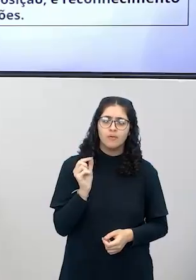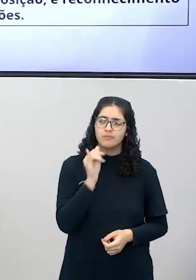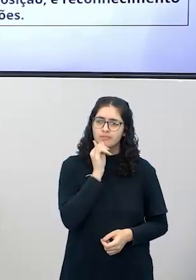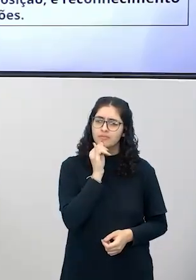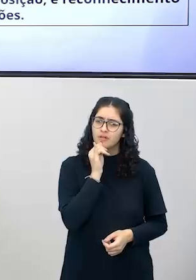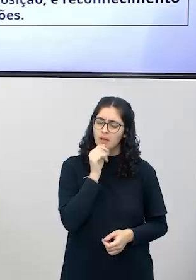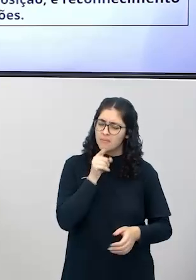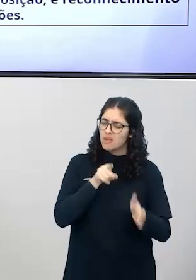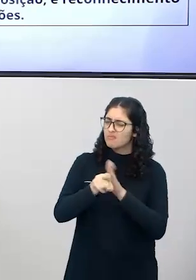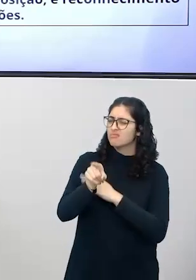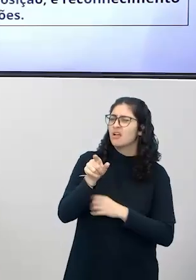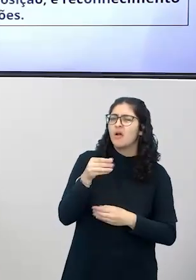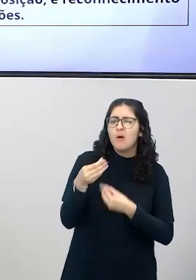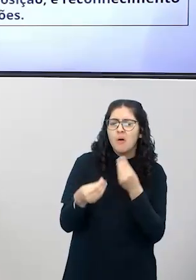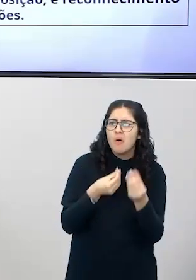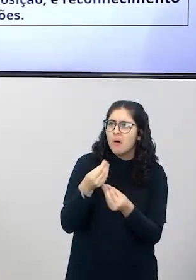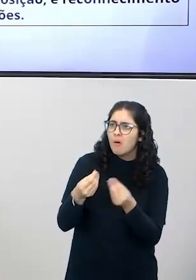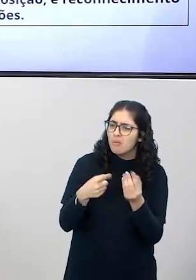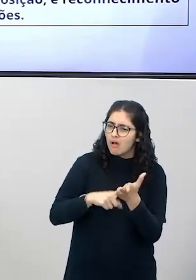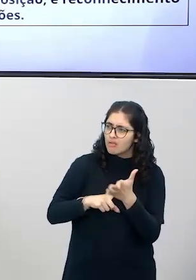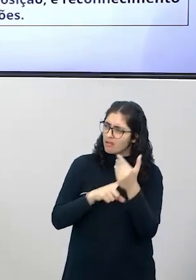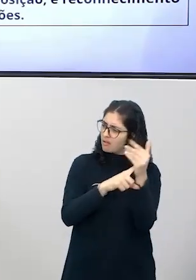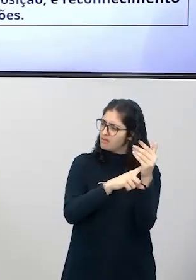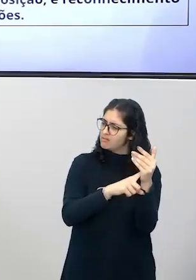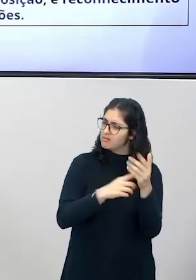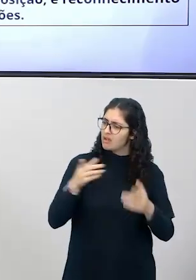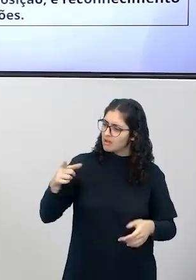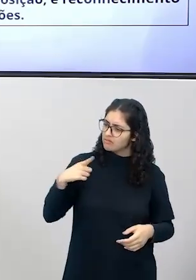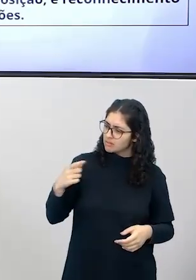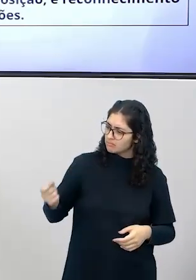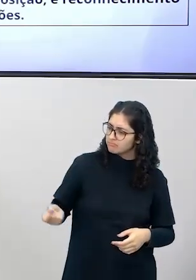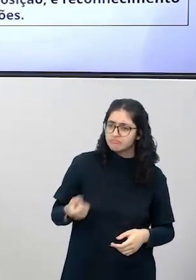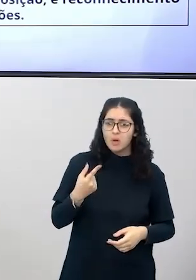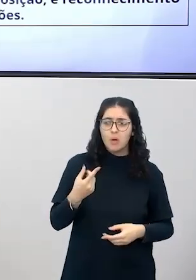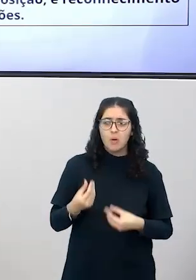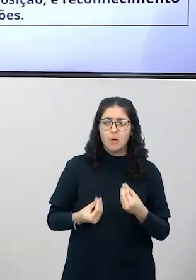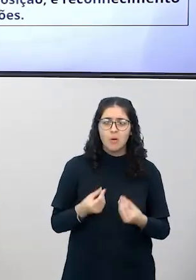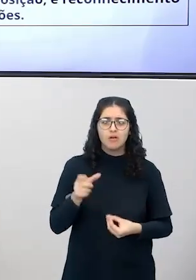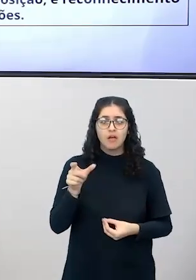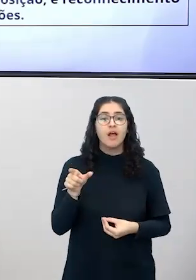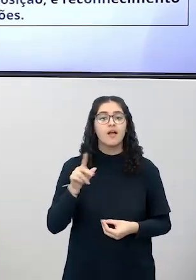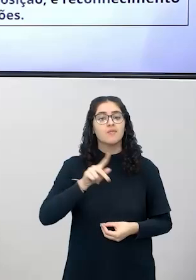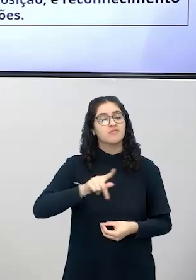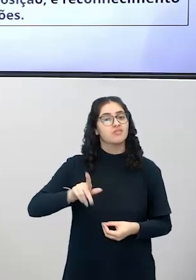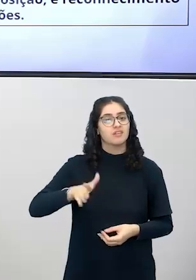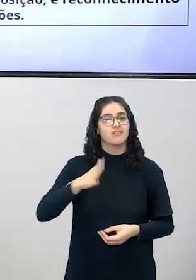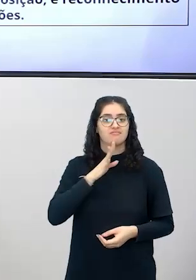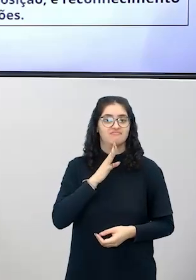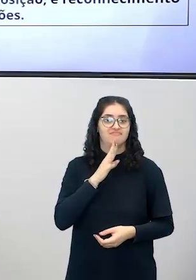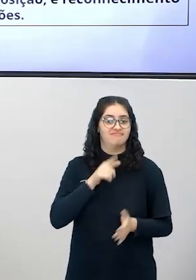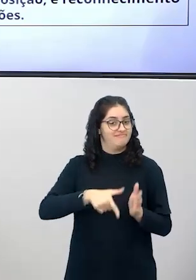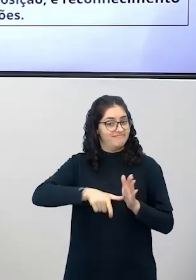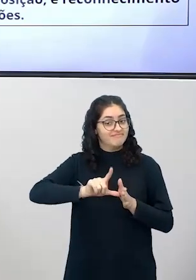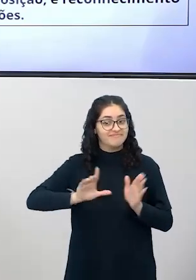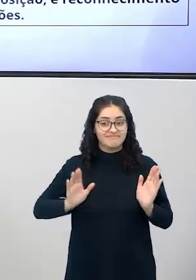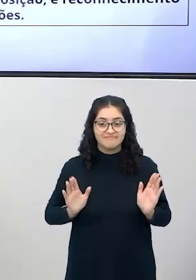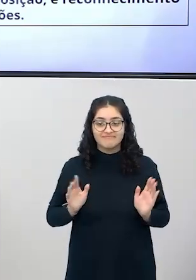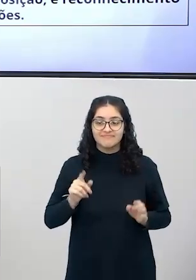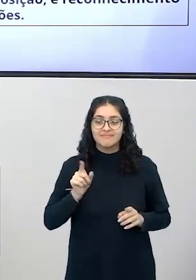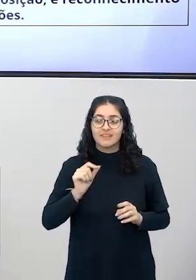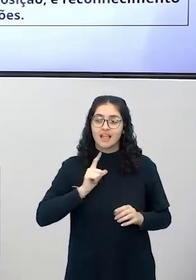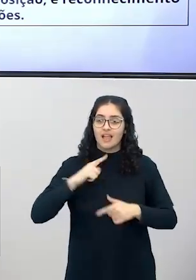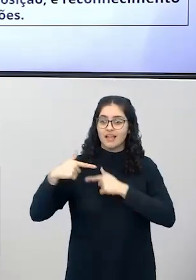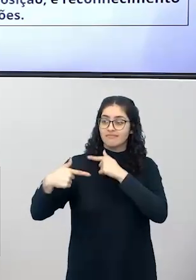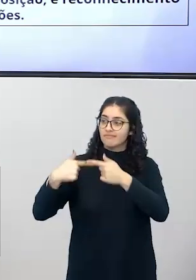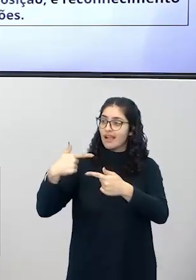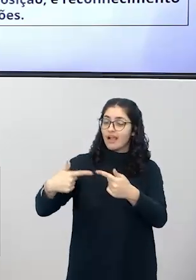perguntar, mas como isso chegou aqui? Como isso veio a ser o que é? E o professor já sabe disso, né? Então, as